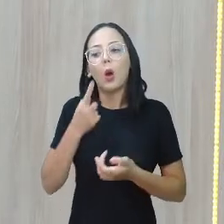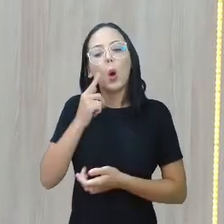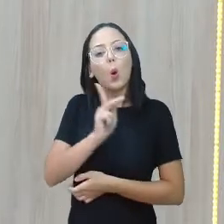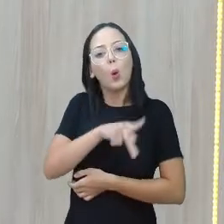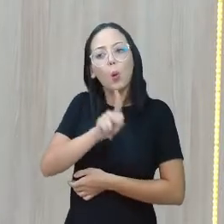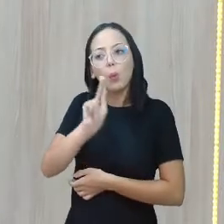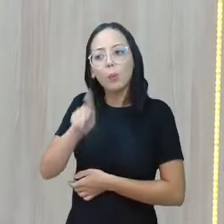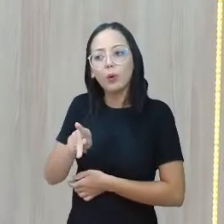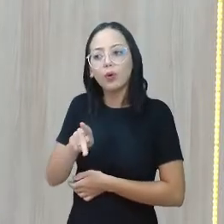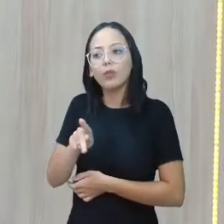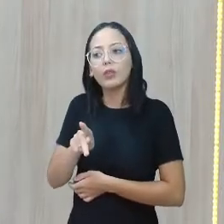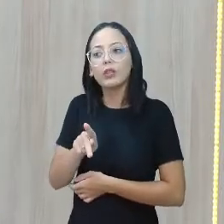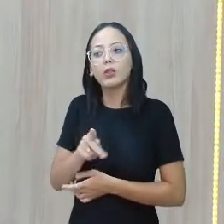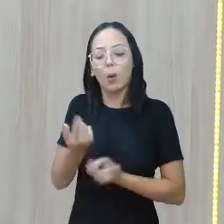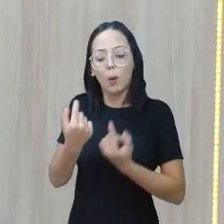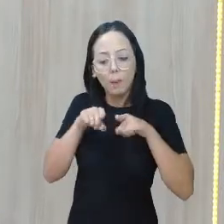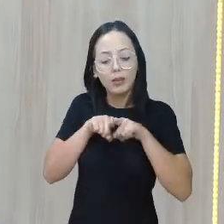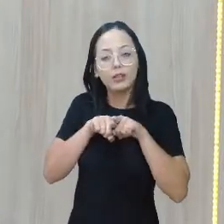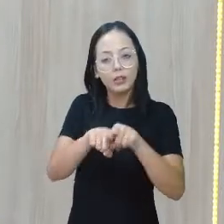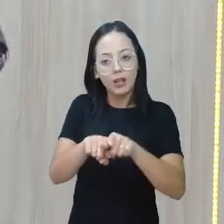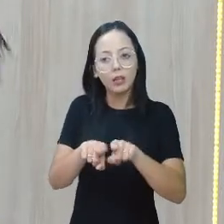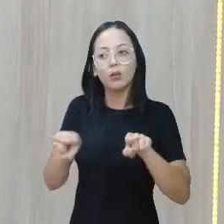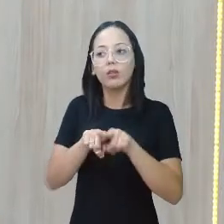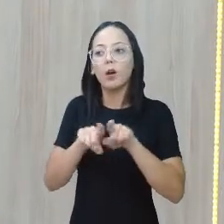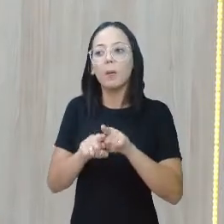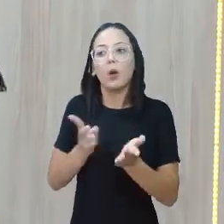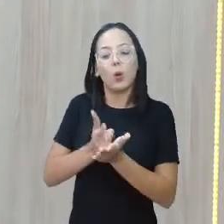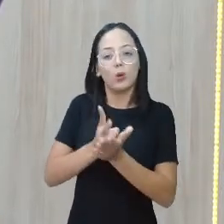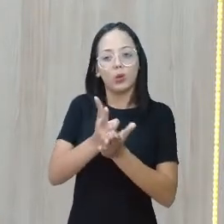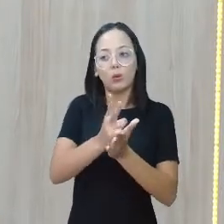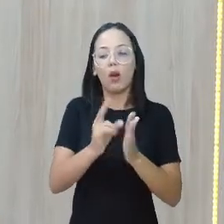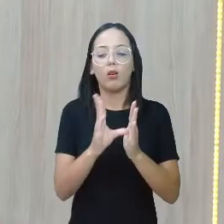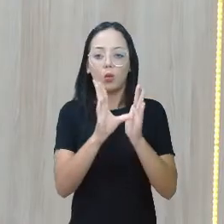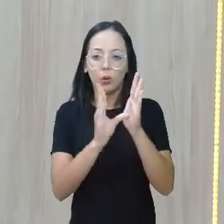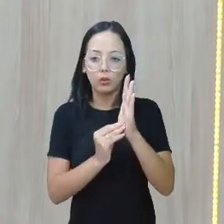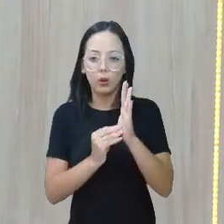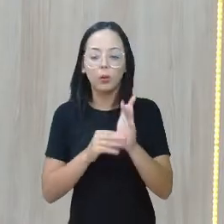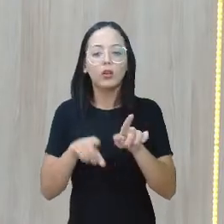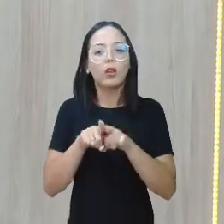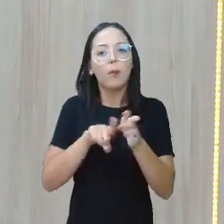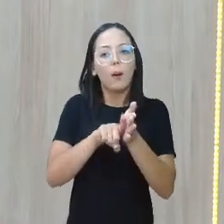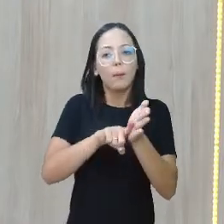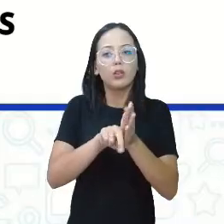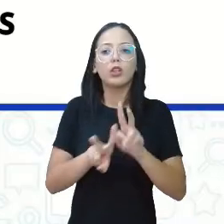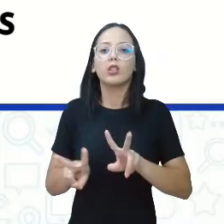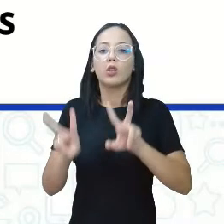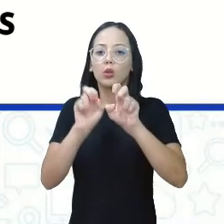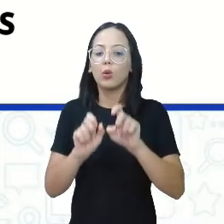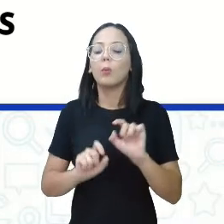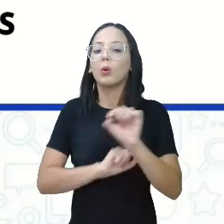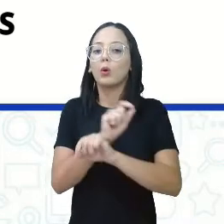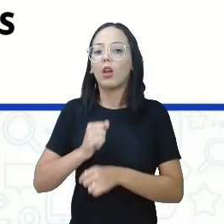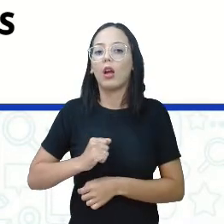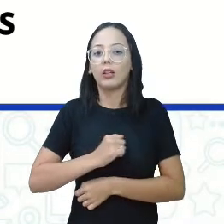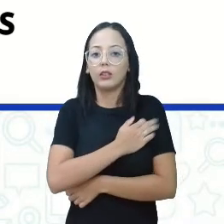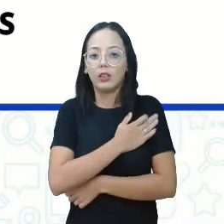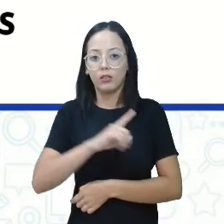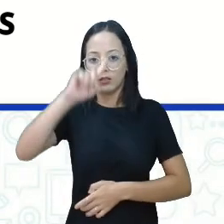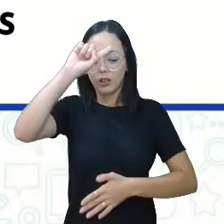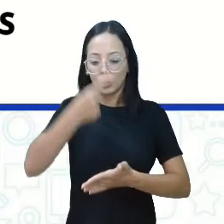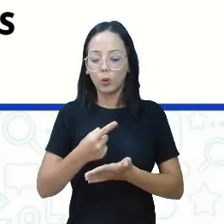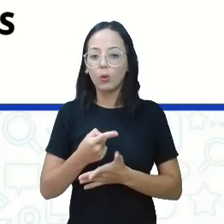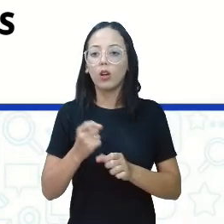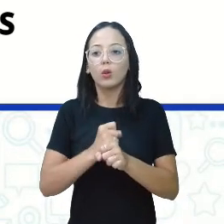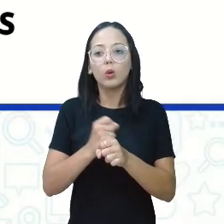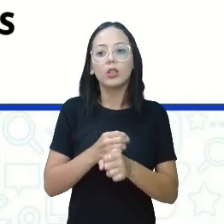professor e esse parceiro nosso dá continuidade. E pesquise sobre a ditadura de 64 no Brasil e